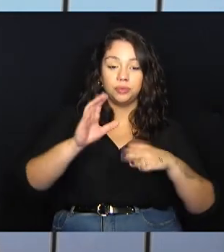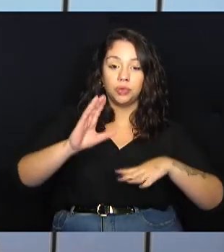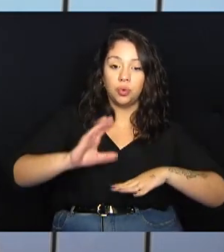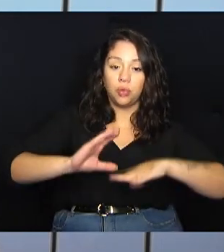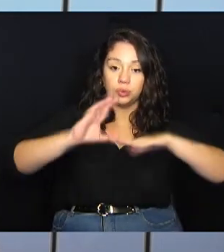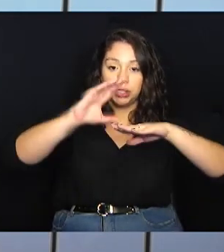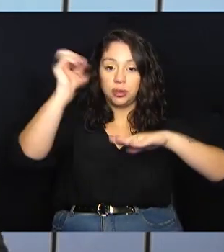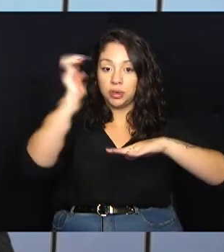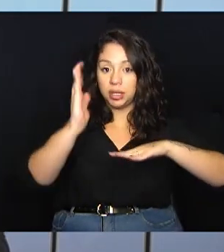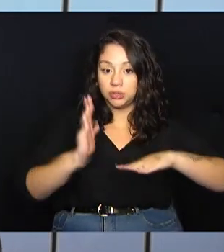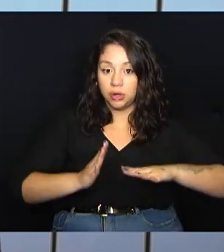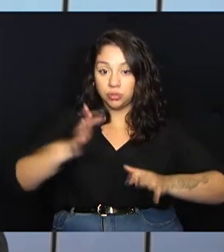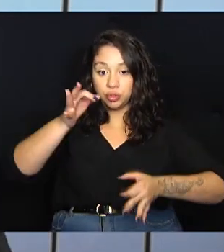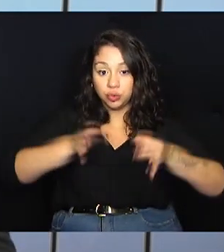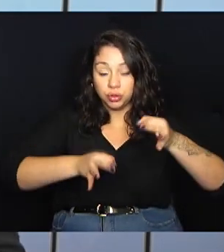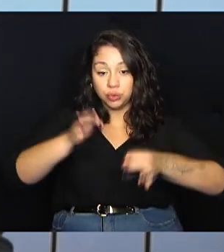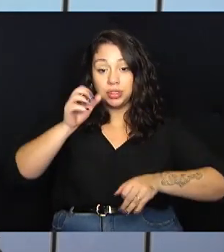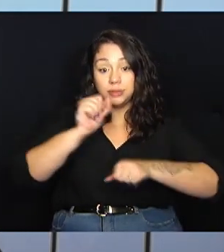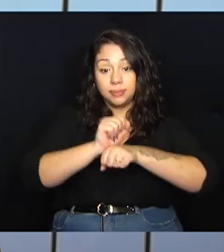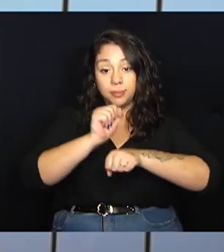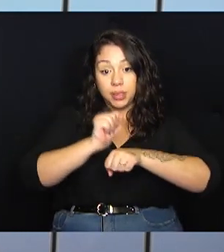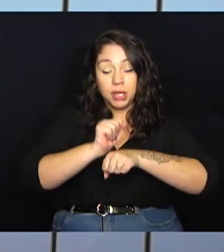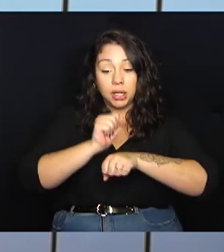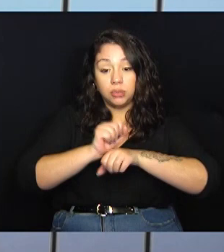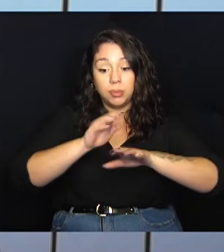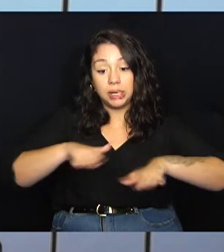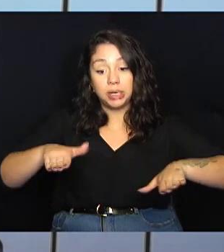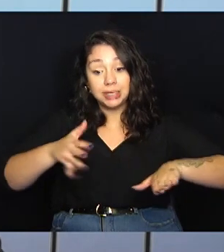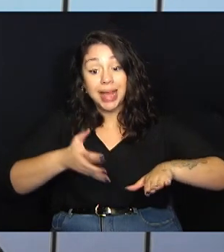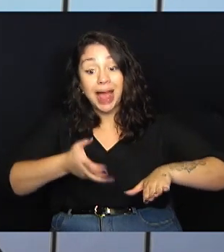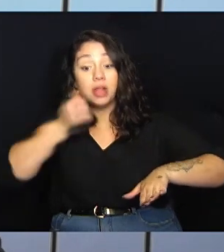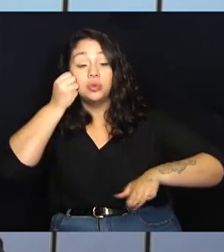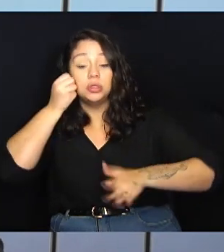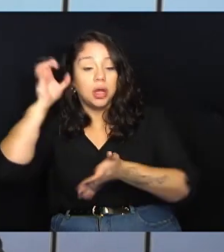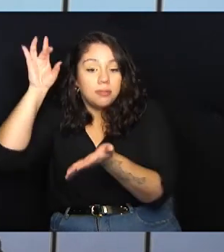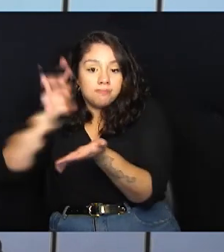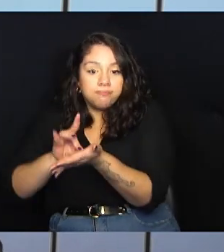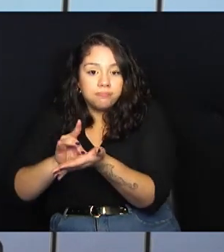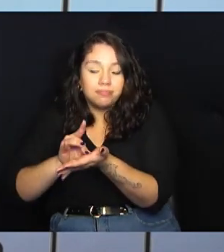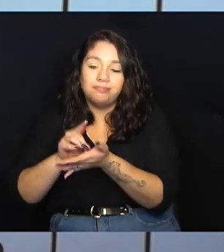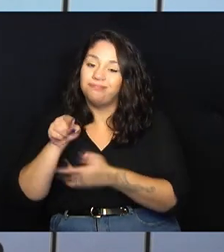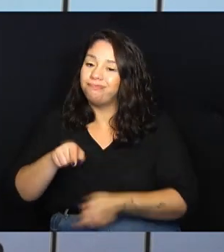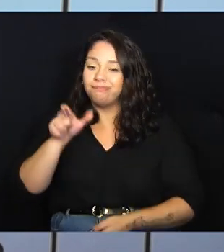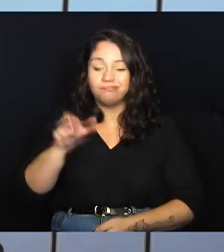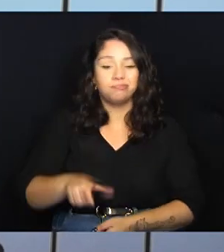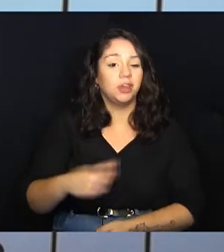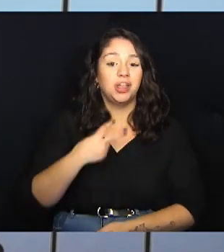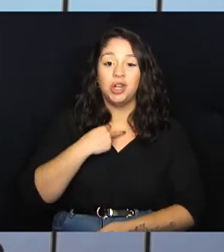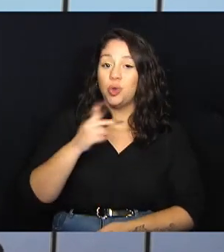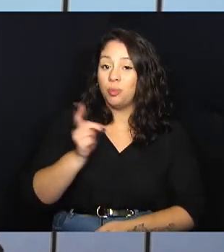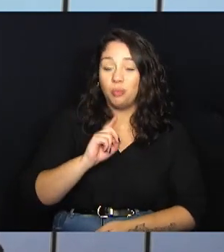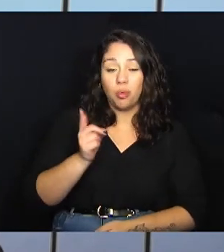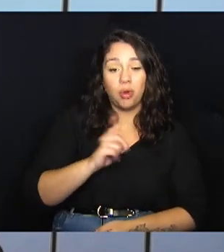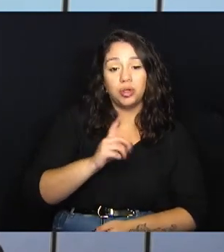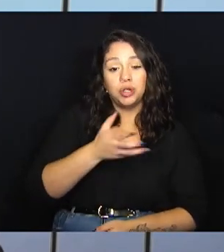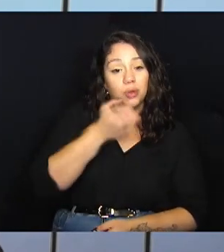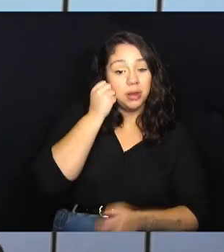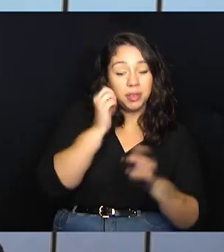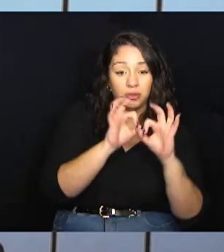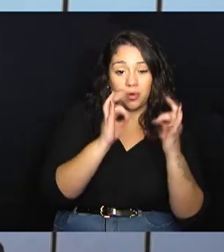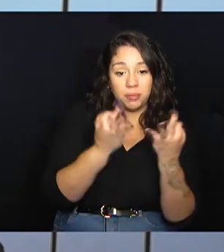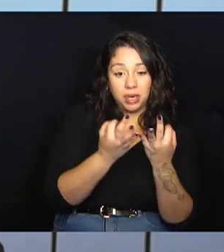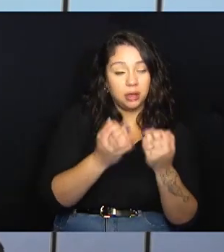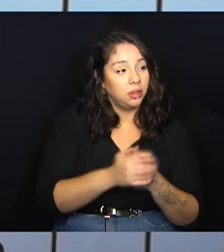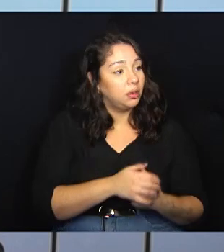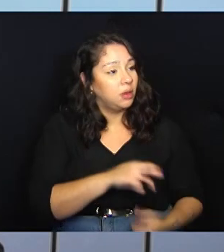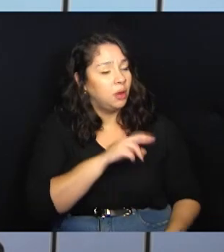de Justiça, né, que está aguardando uma criança para adotar, essa pessoa não é candidata ao acolhimento familiar. Ok. Né? Não